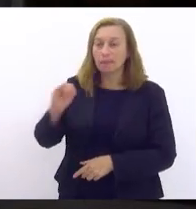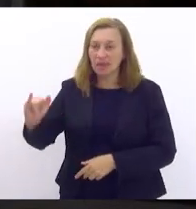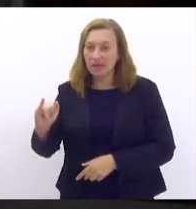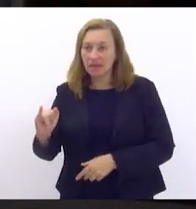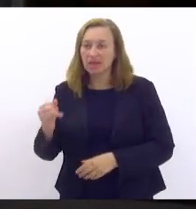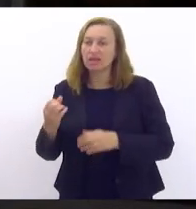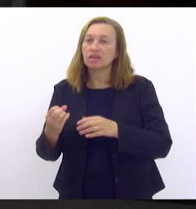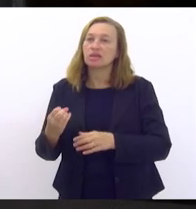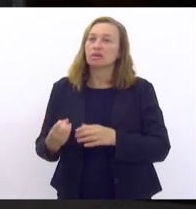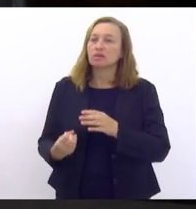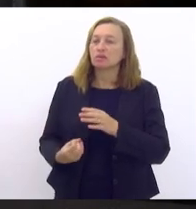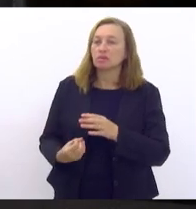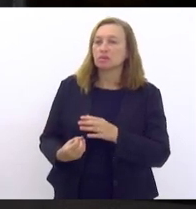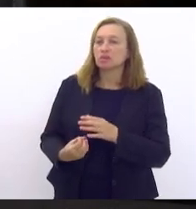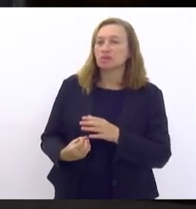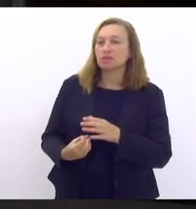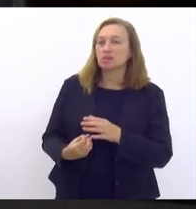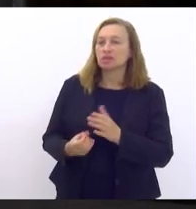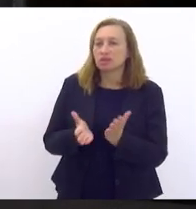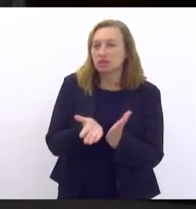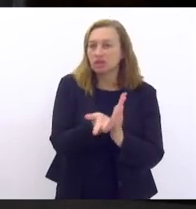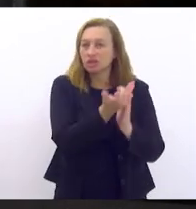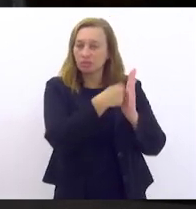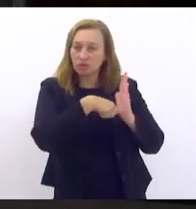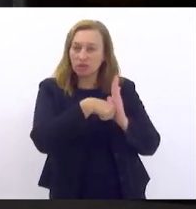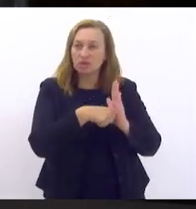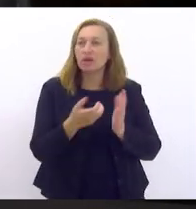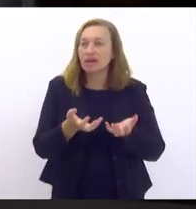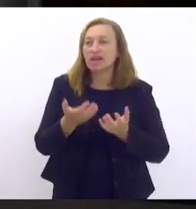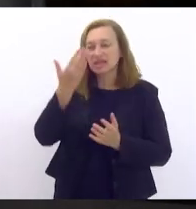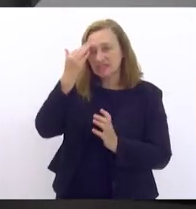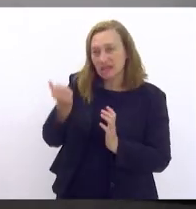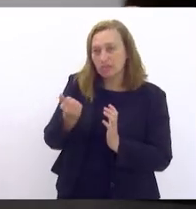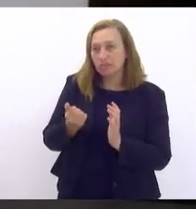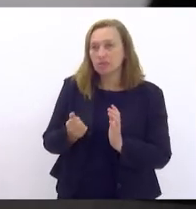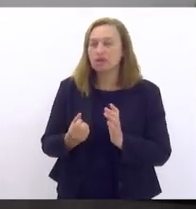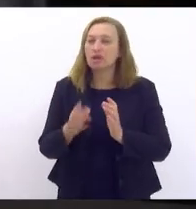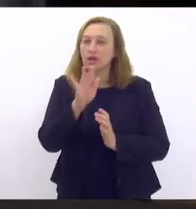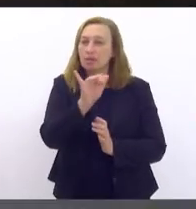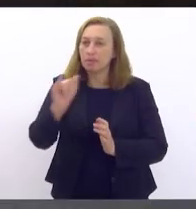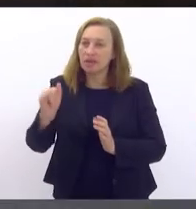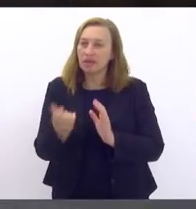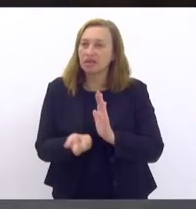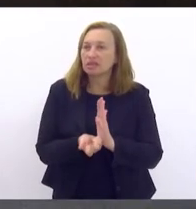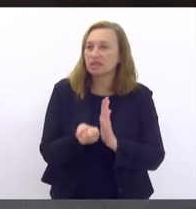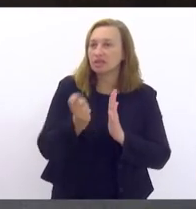vem viabilizando a reciclagem dos plásticos ele quer saber sobre a bitributação